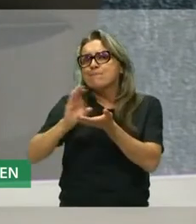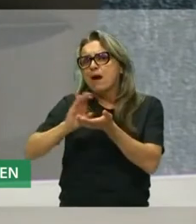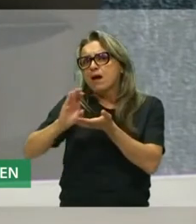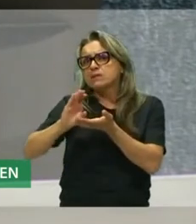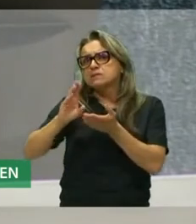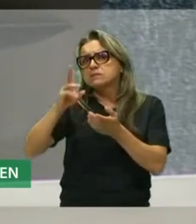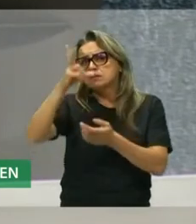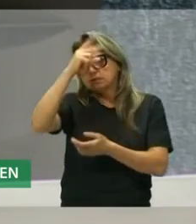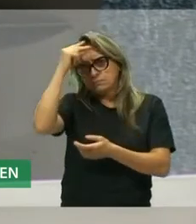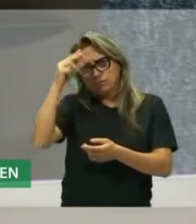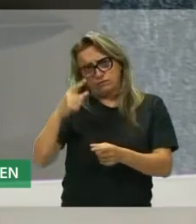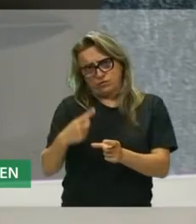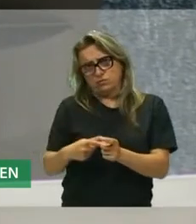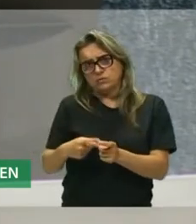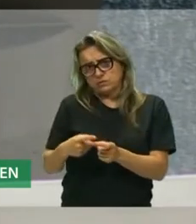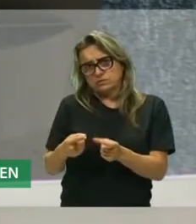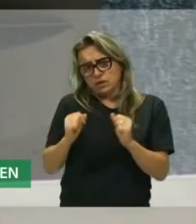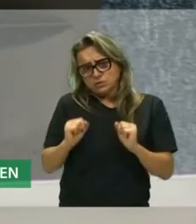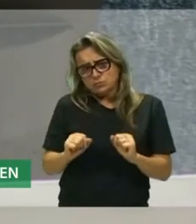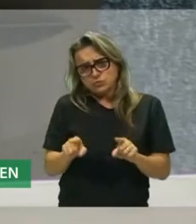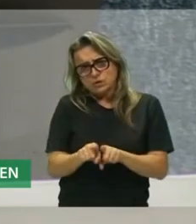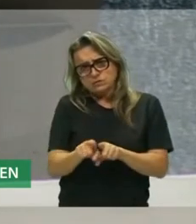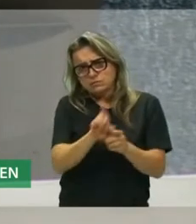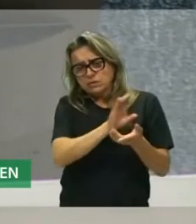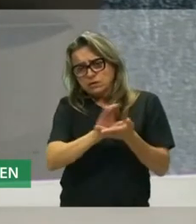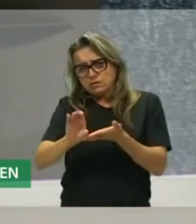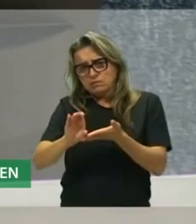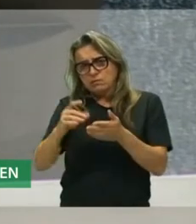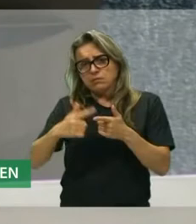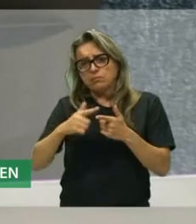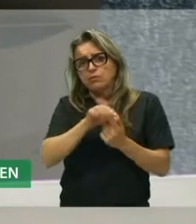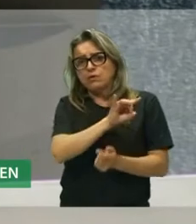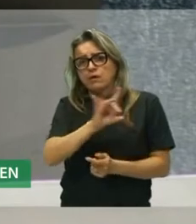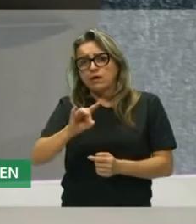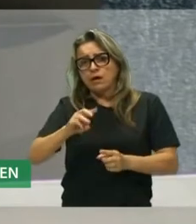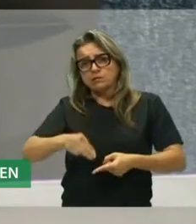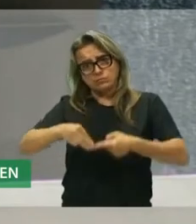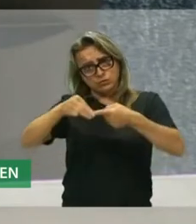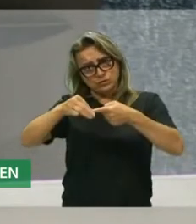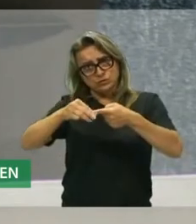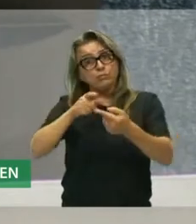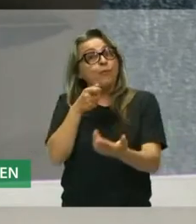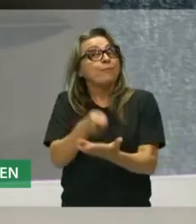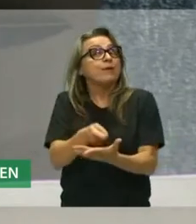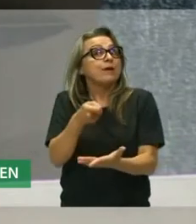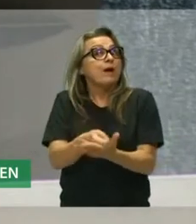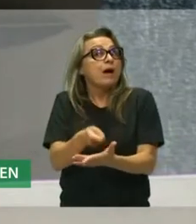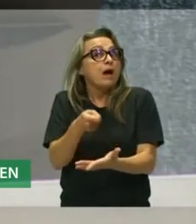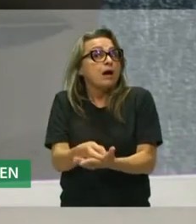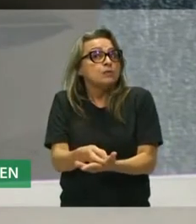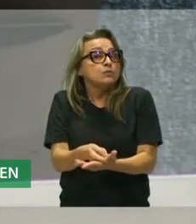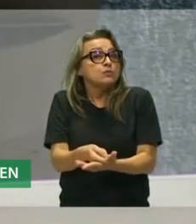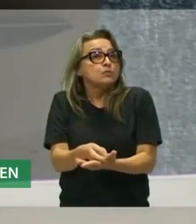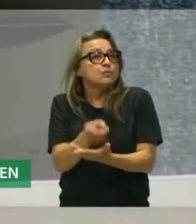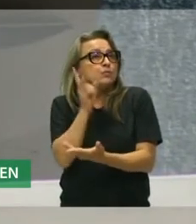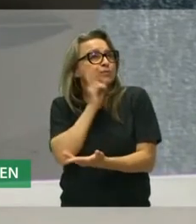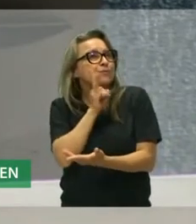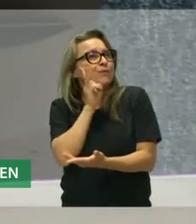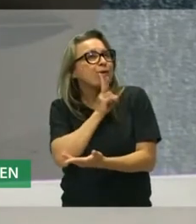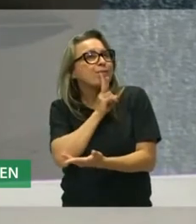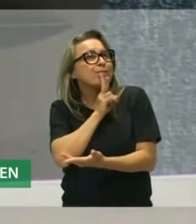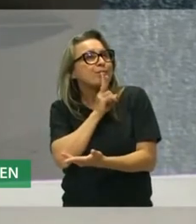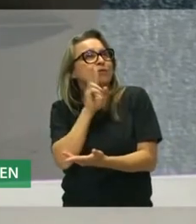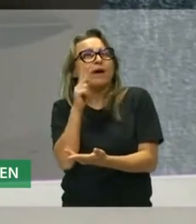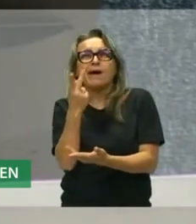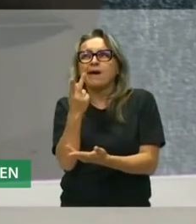pudessem também fazer um repasse, até porque cada município, em tese, ele tem uma obrigação de passar, eu não lembro se é